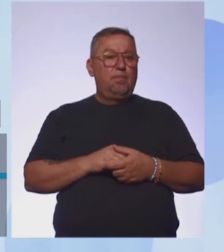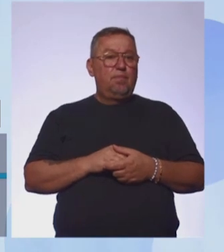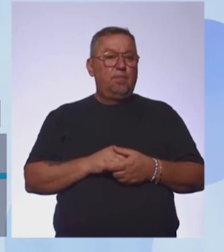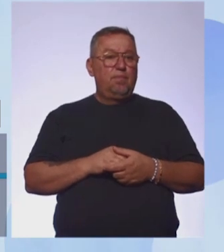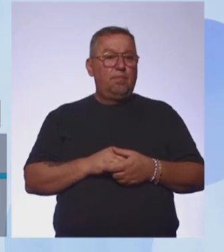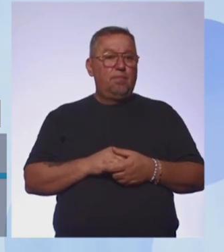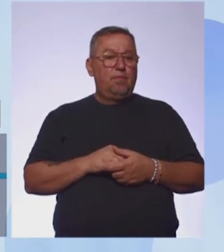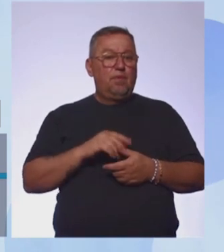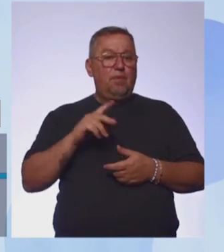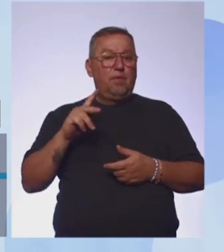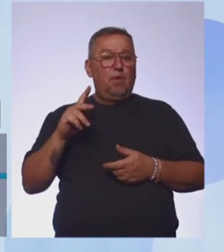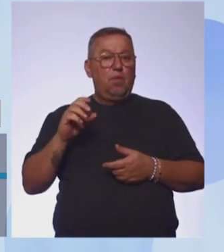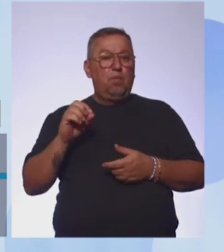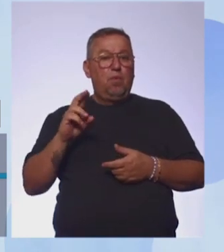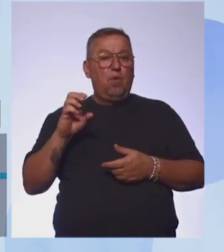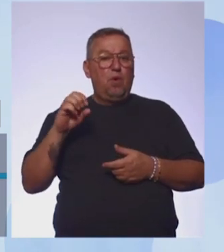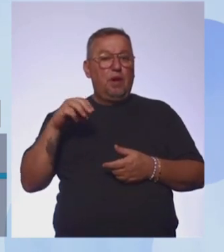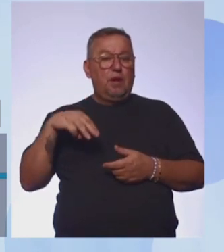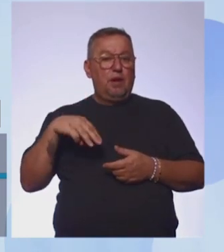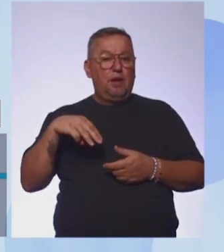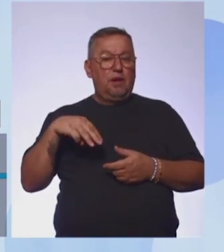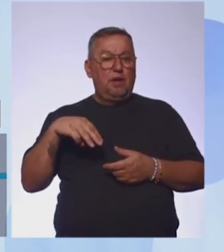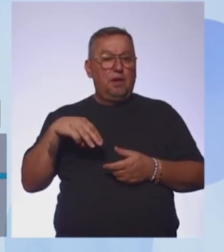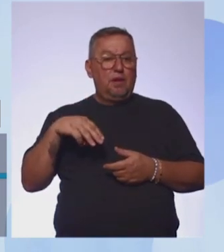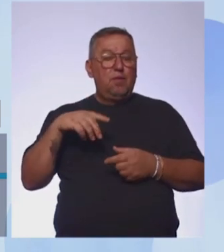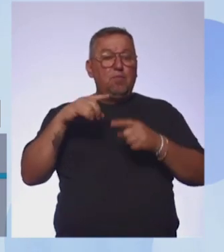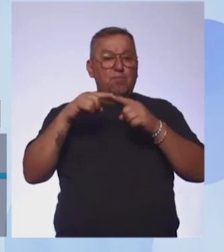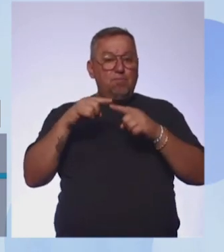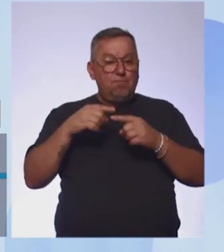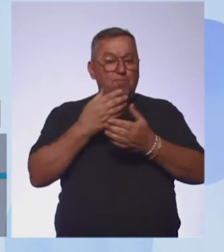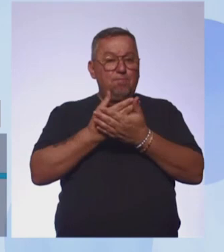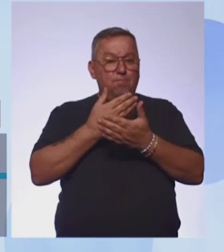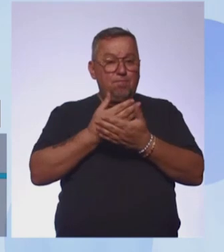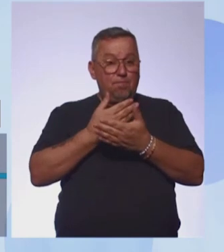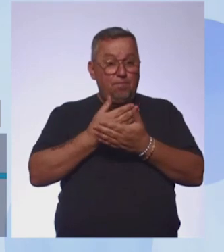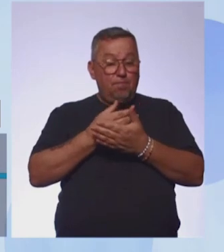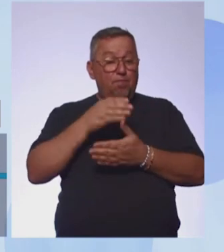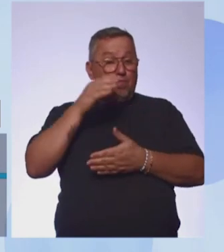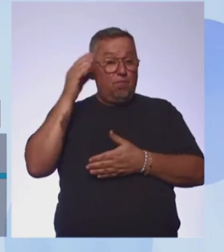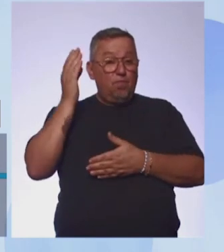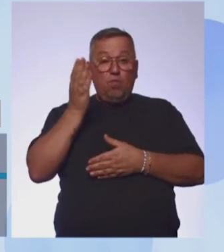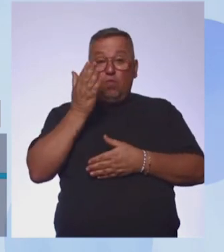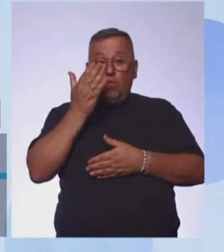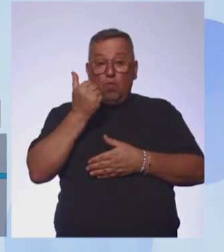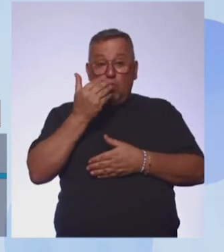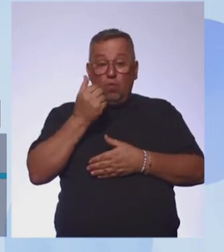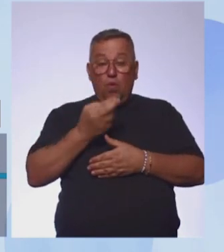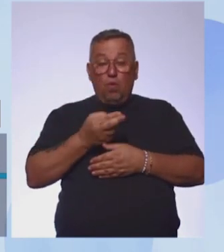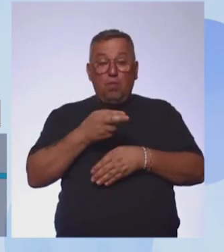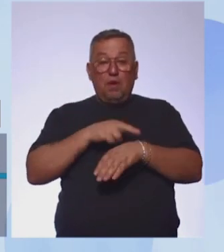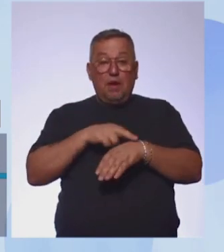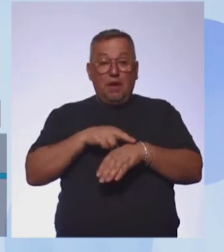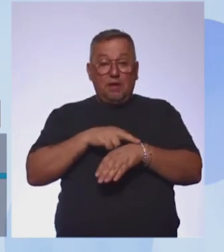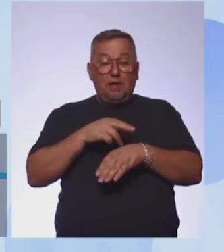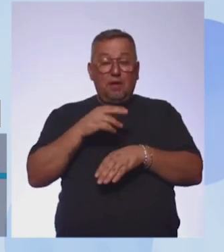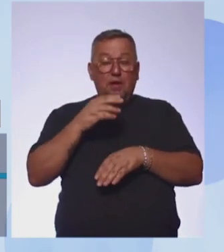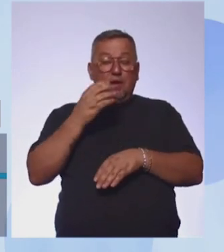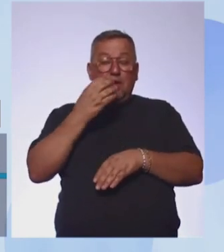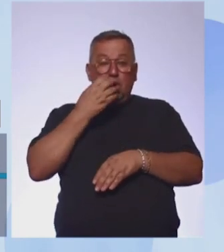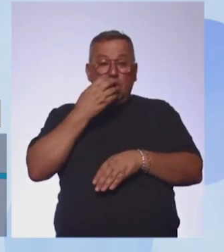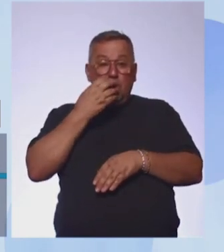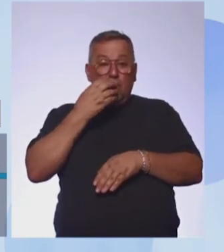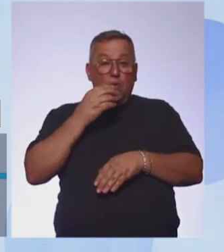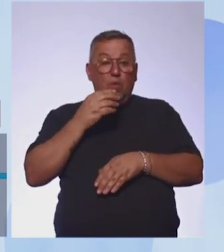porém, desculpa. Ó, uma vez que, de acordo com os estudos, os coreanos comem algumas raças de cães, porém,